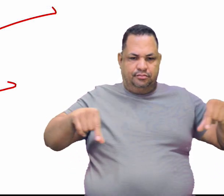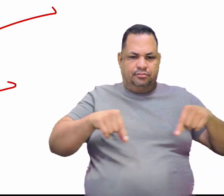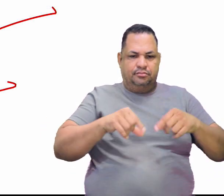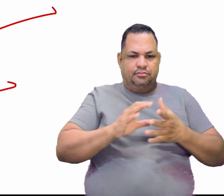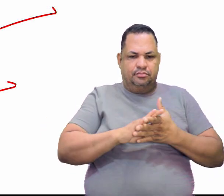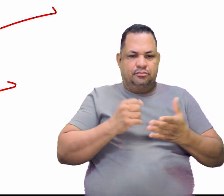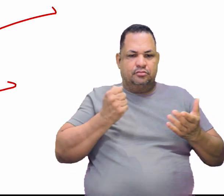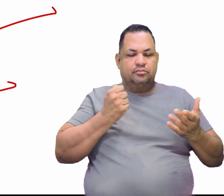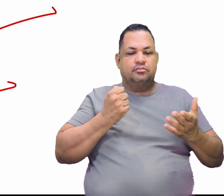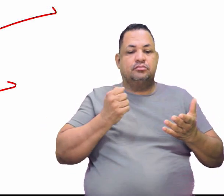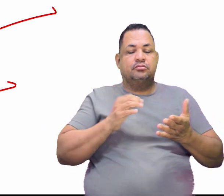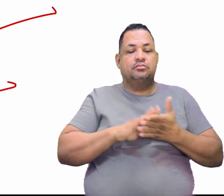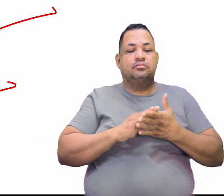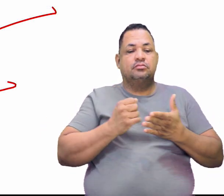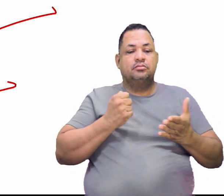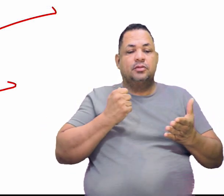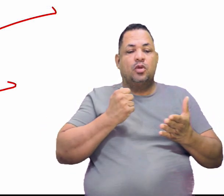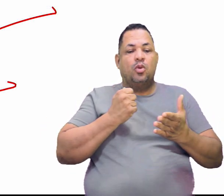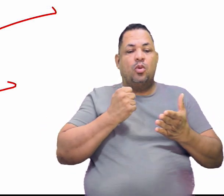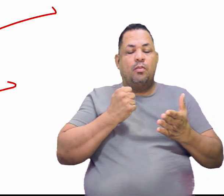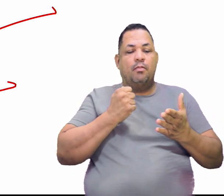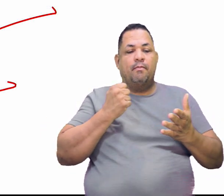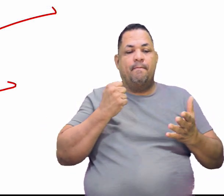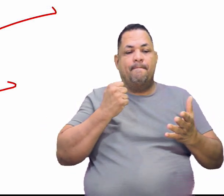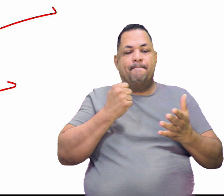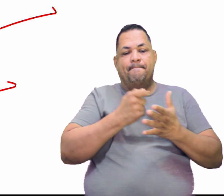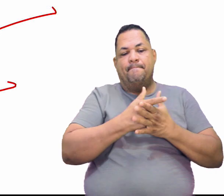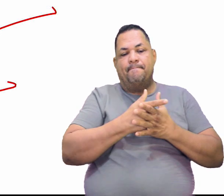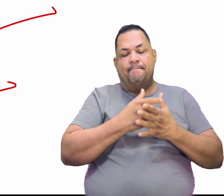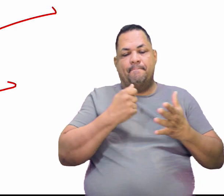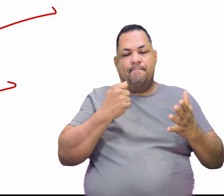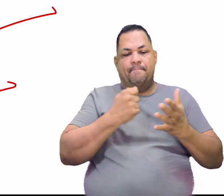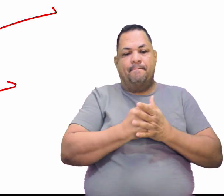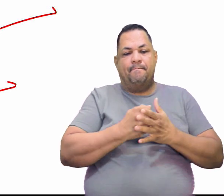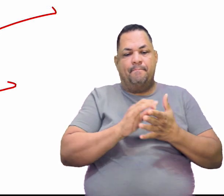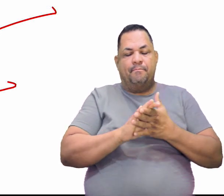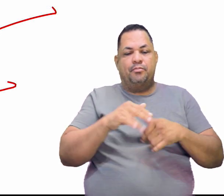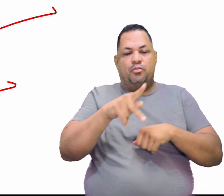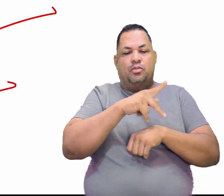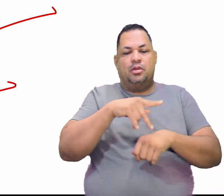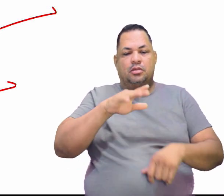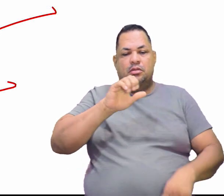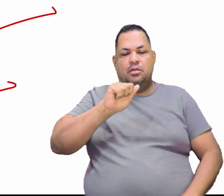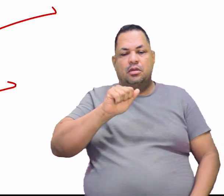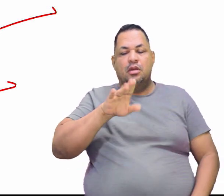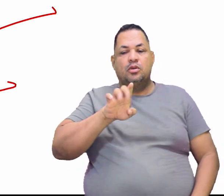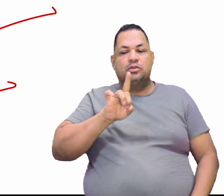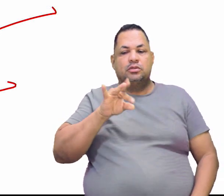foram comprados na na Austrália, caríssimo,